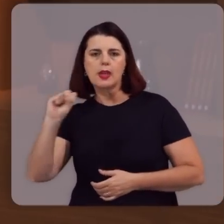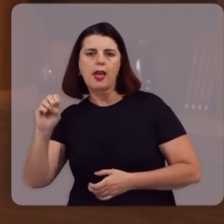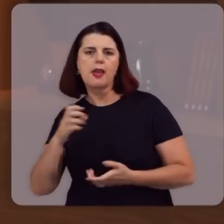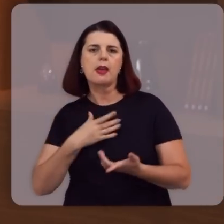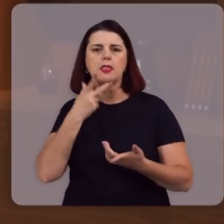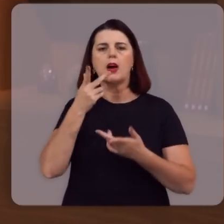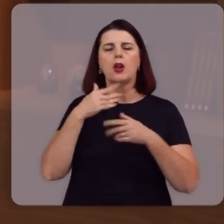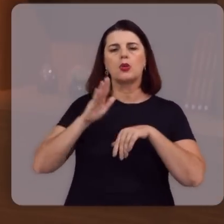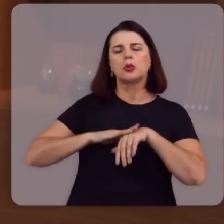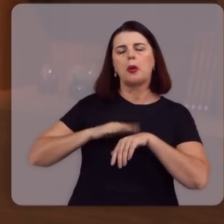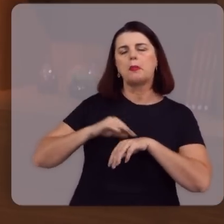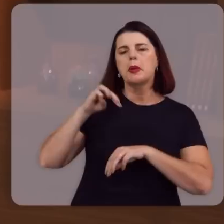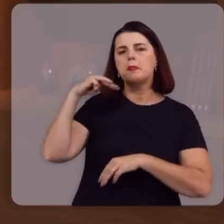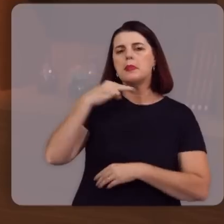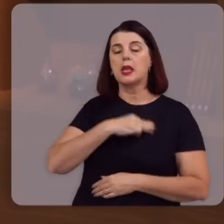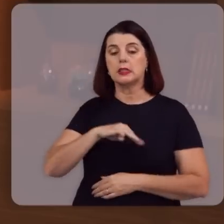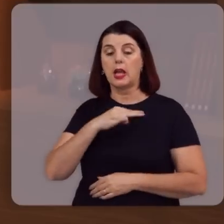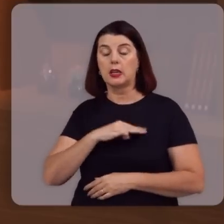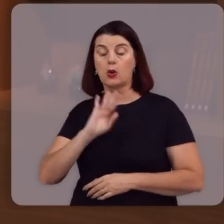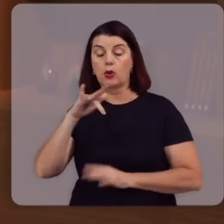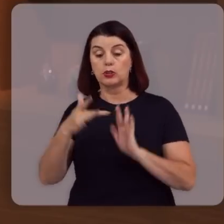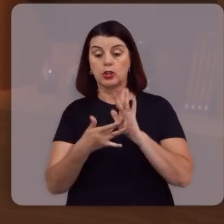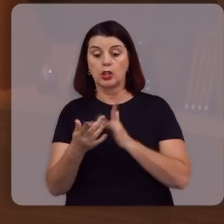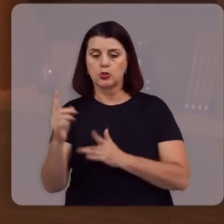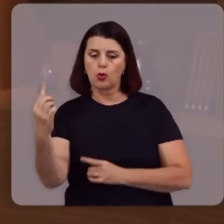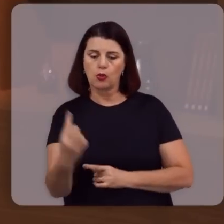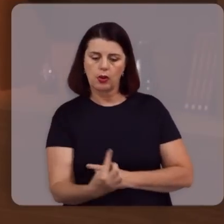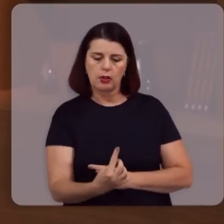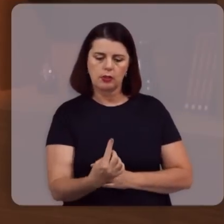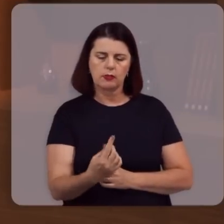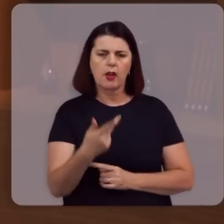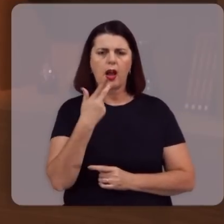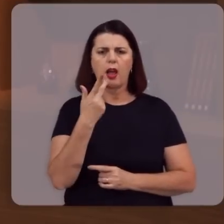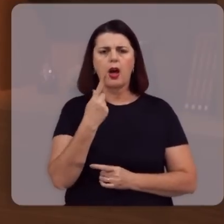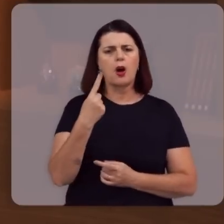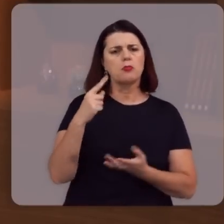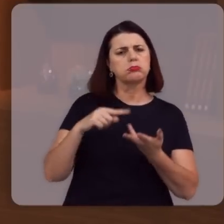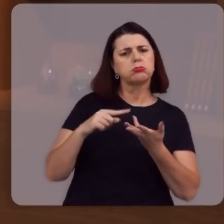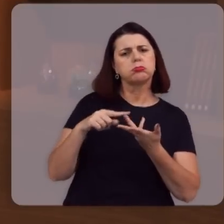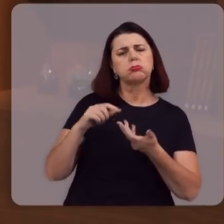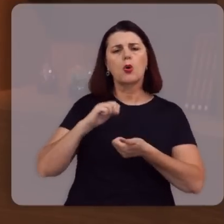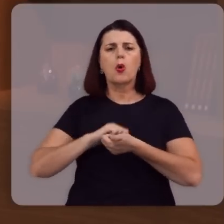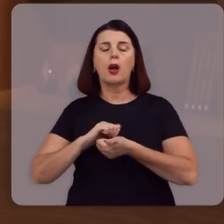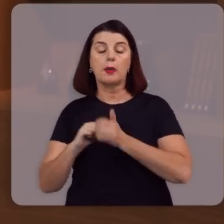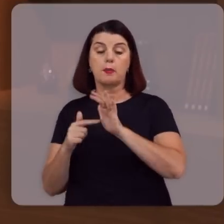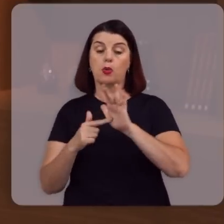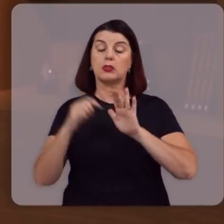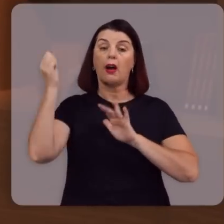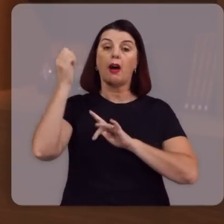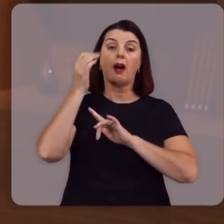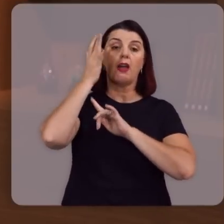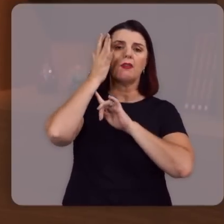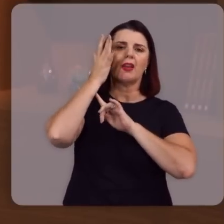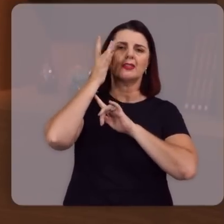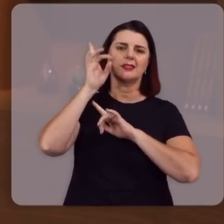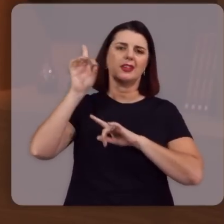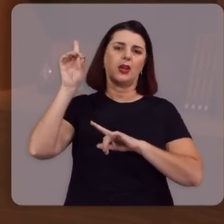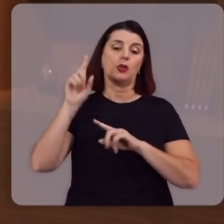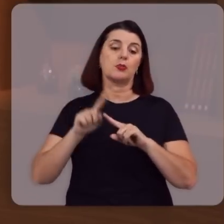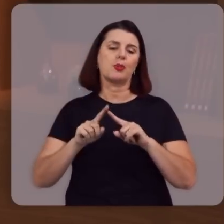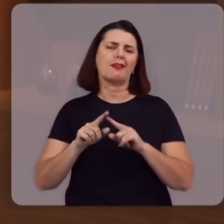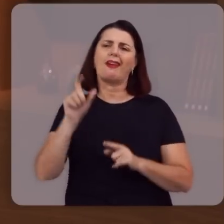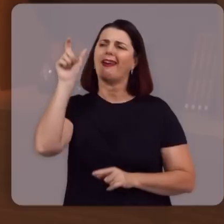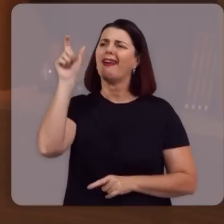misericórdia de Deus, mas quando Jesus Cristo veio, ele não veio para enfatizar este ou aquele atributo, ele veio para revelar Deus. Sabe por quê? Ele